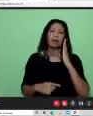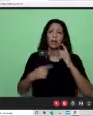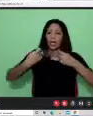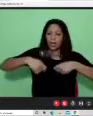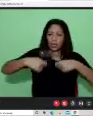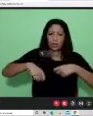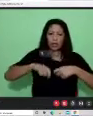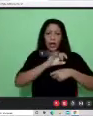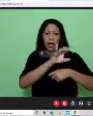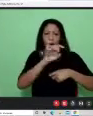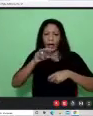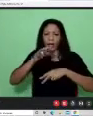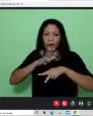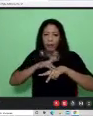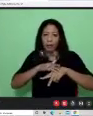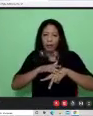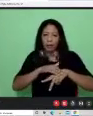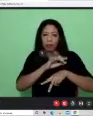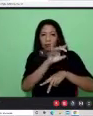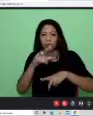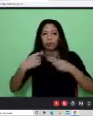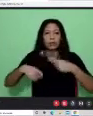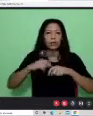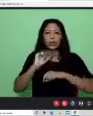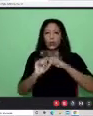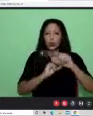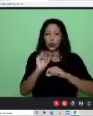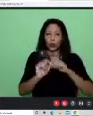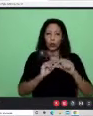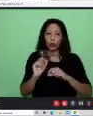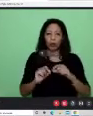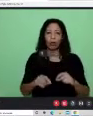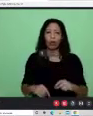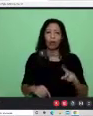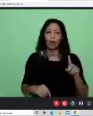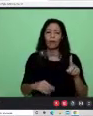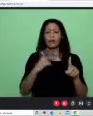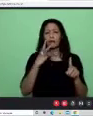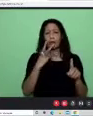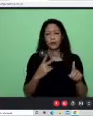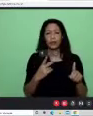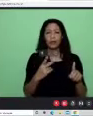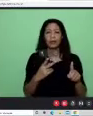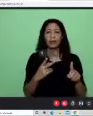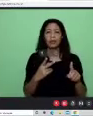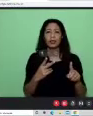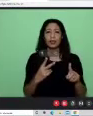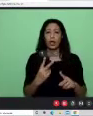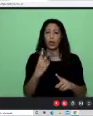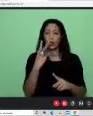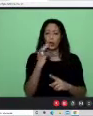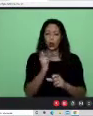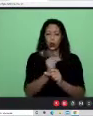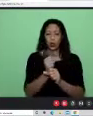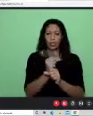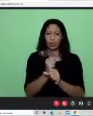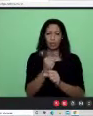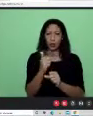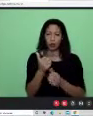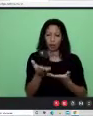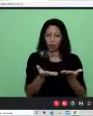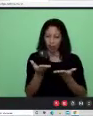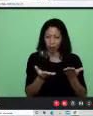paciente, e o senhor foi até muito bom em falar que apenas 2 anos não tem esse atendimento, mas eu lhe